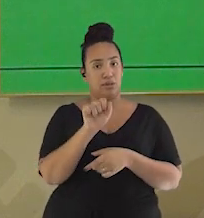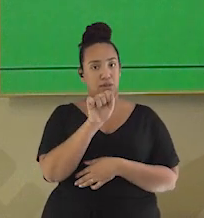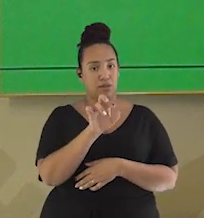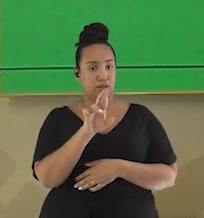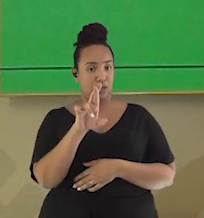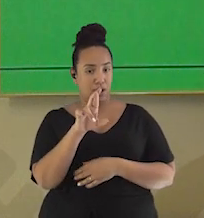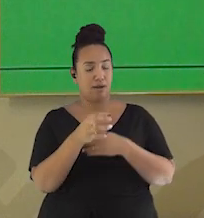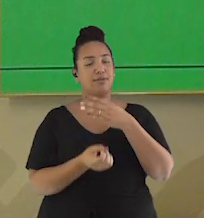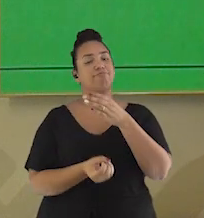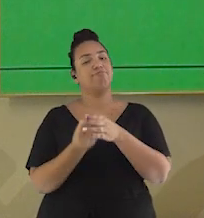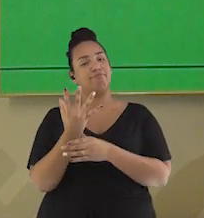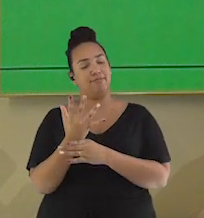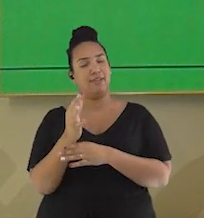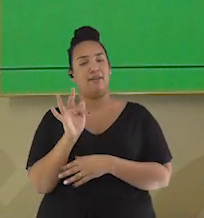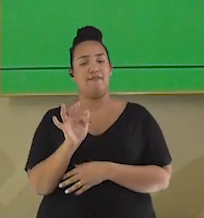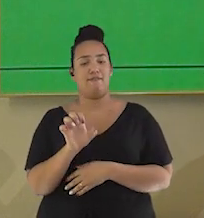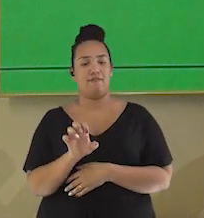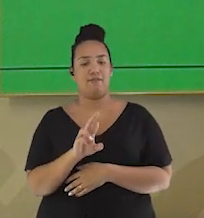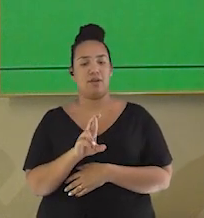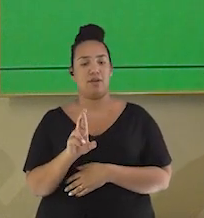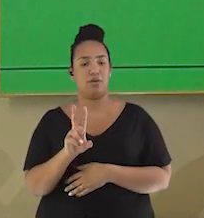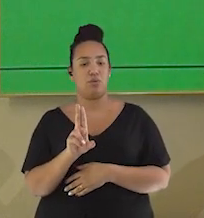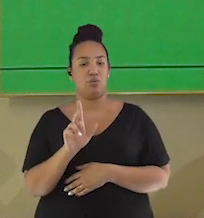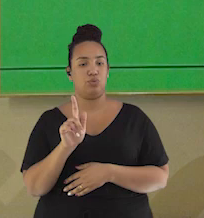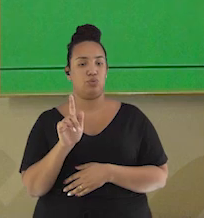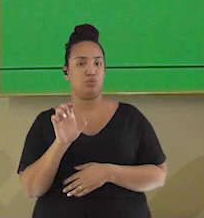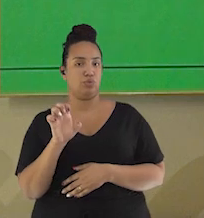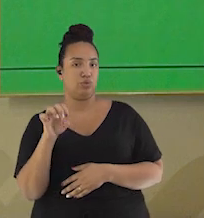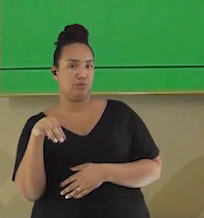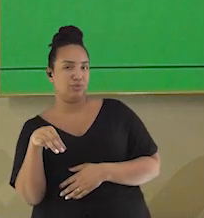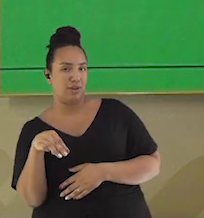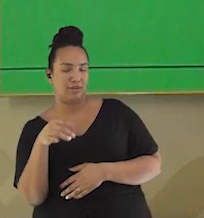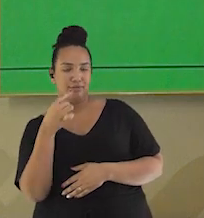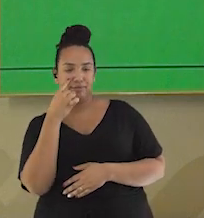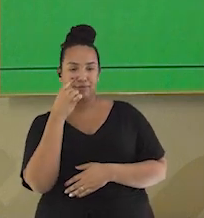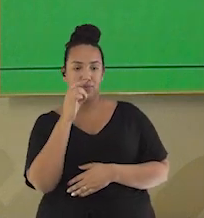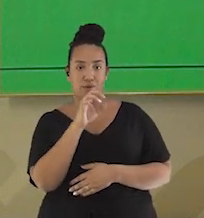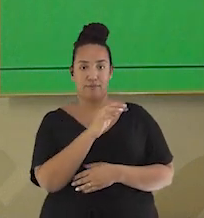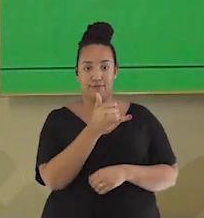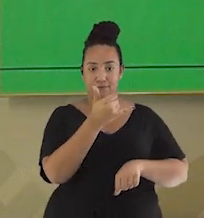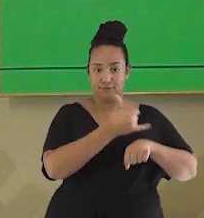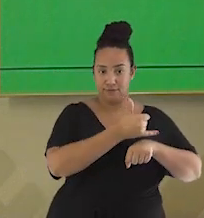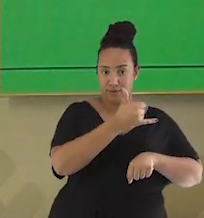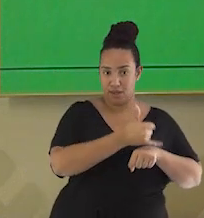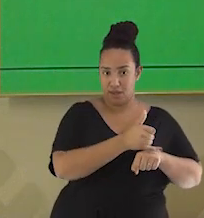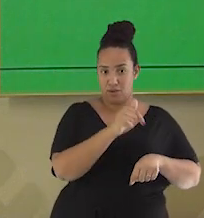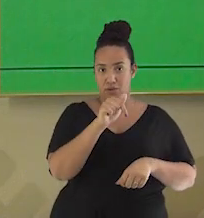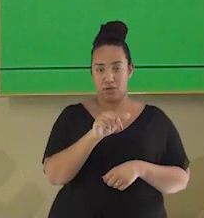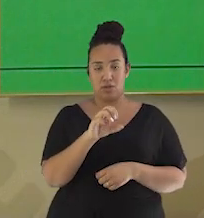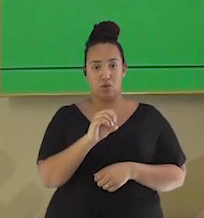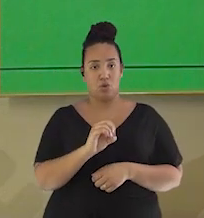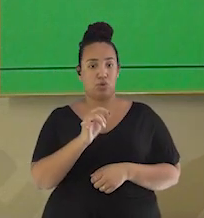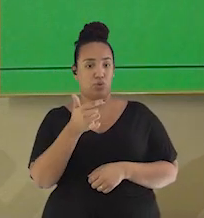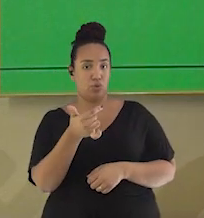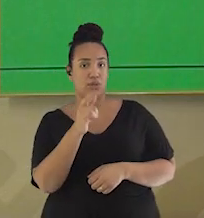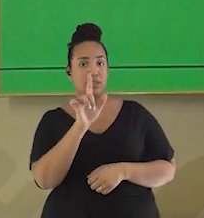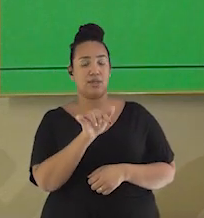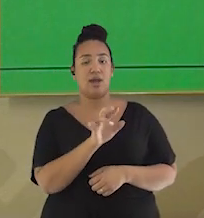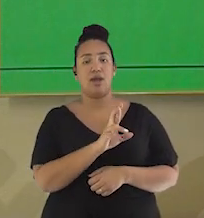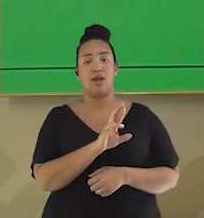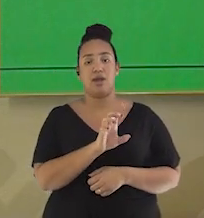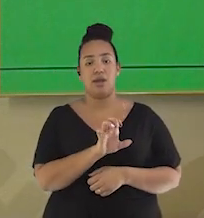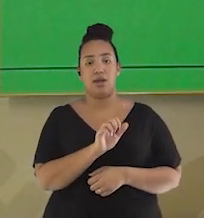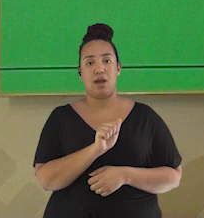a ferrugem. Então, o ferro, o oxigênio da água e o ar são os nossos reagentes. E o